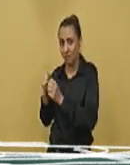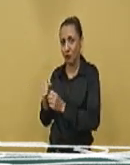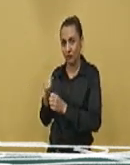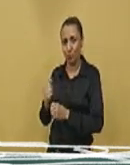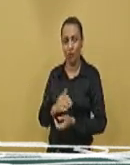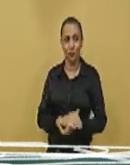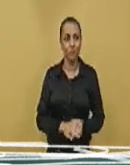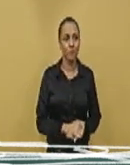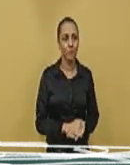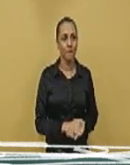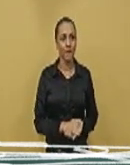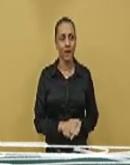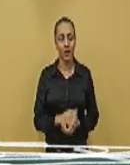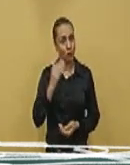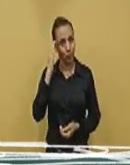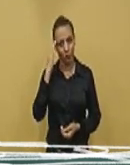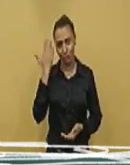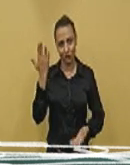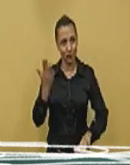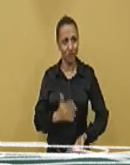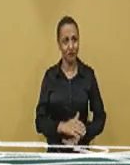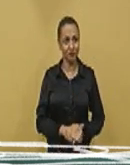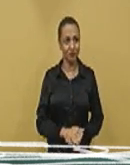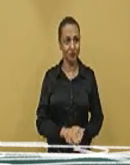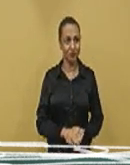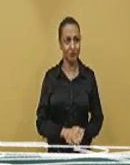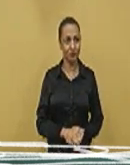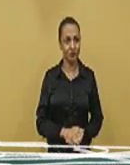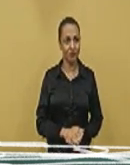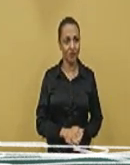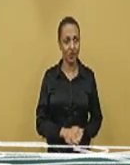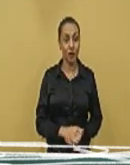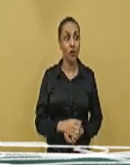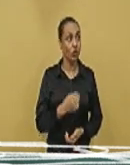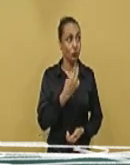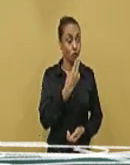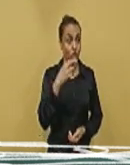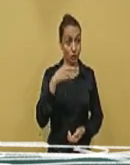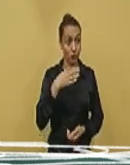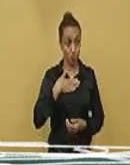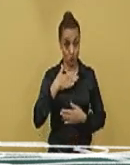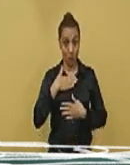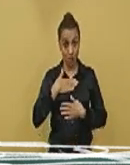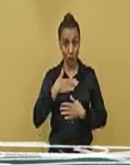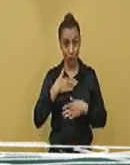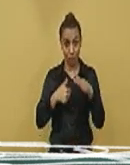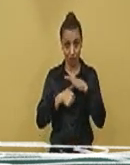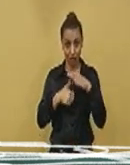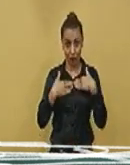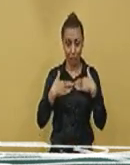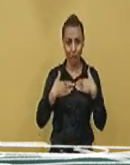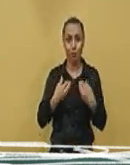A pergunta. Não, usa os 2 minutos. Os 2 minutos, zero. Dentro dos meus 2 minutos.